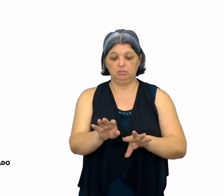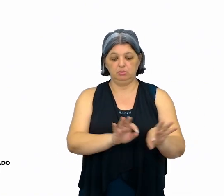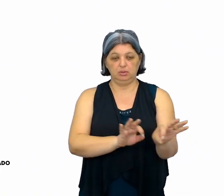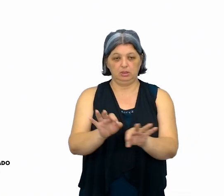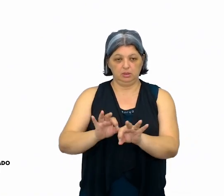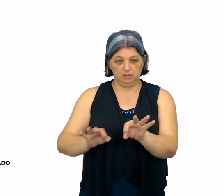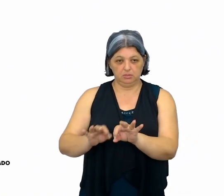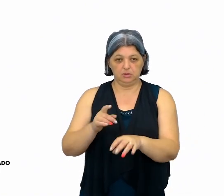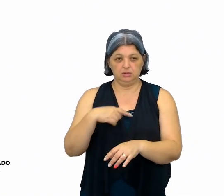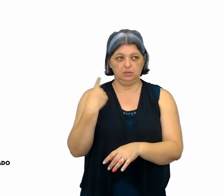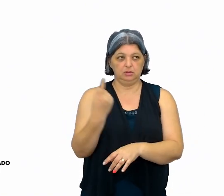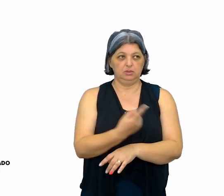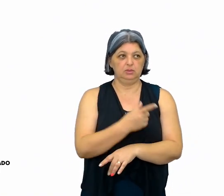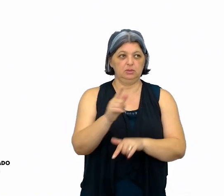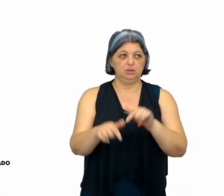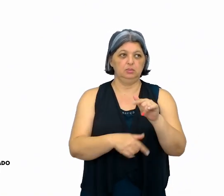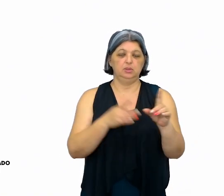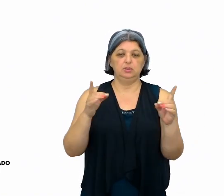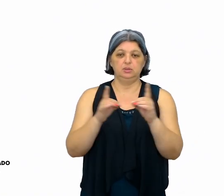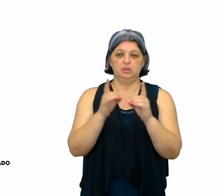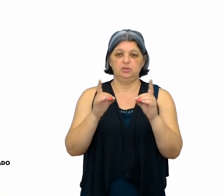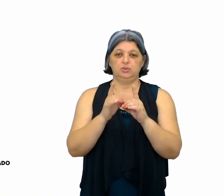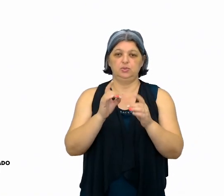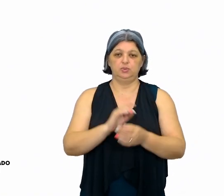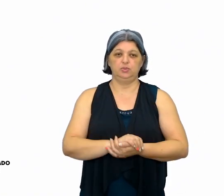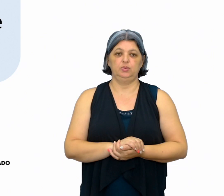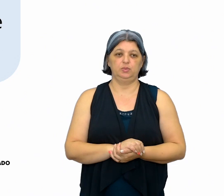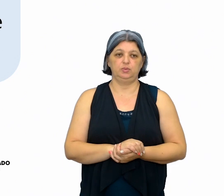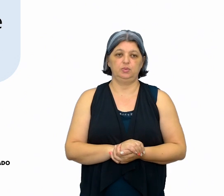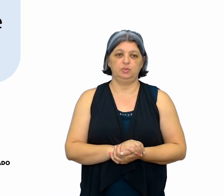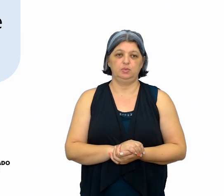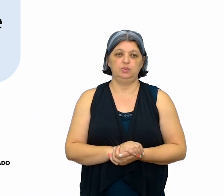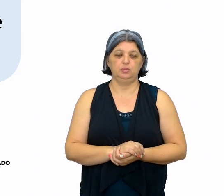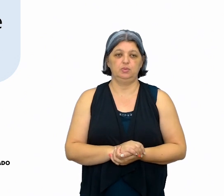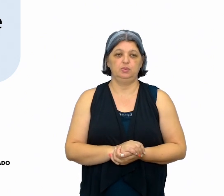planejamento do nosso trabalho didático. Próximo slide.